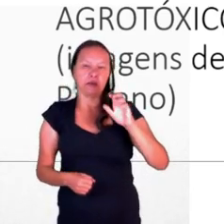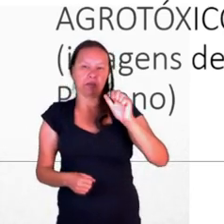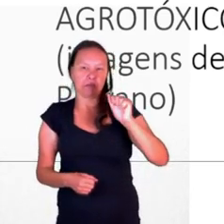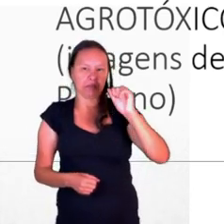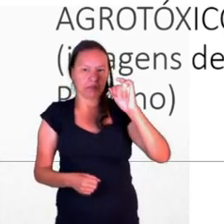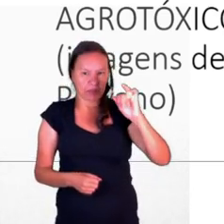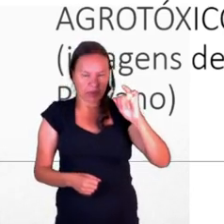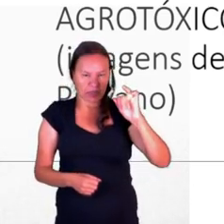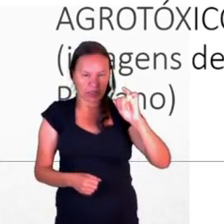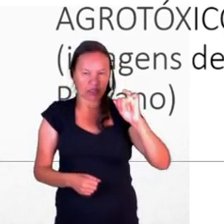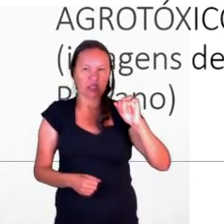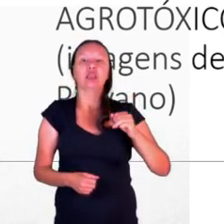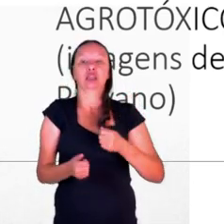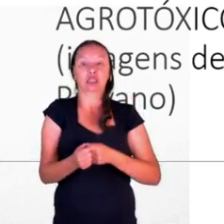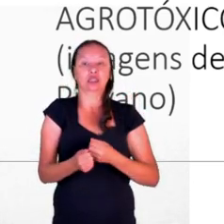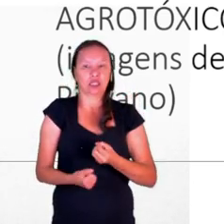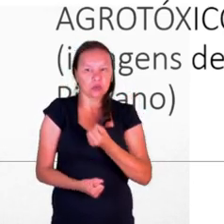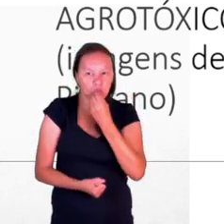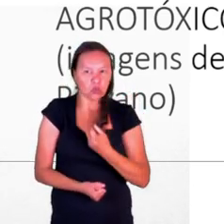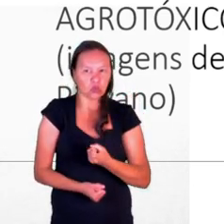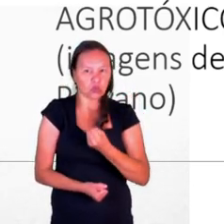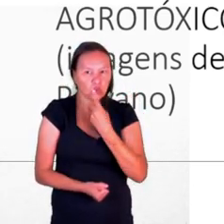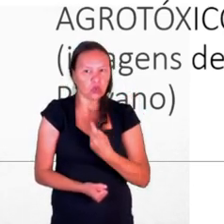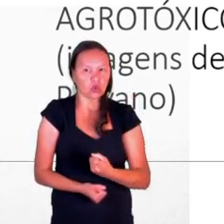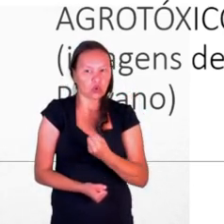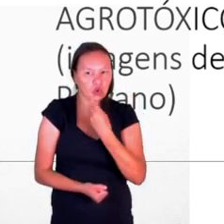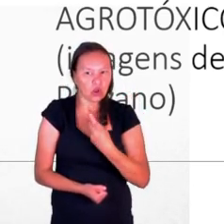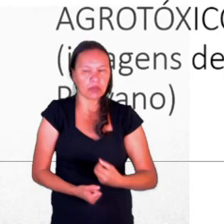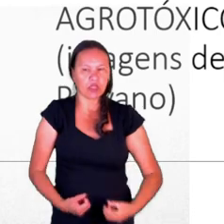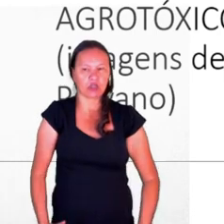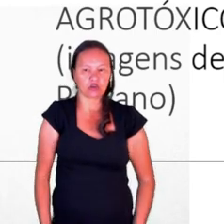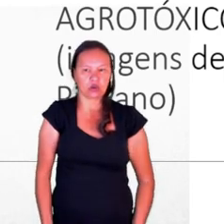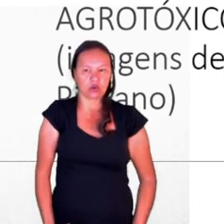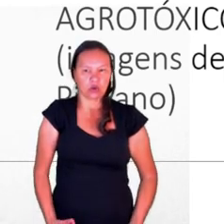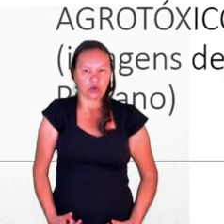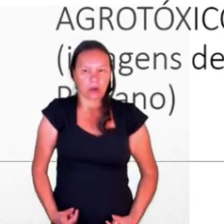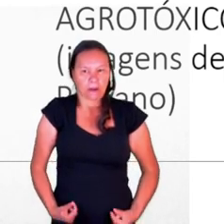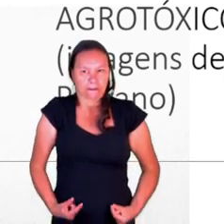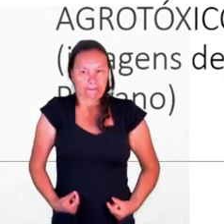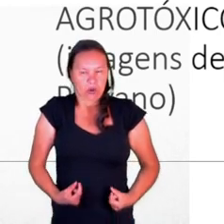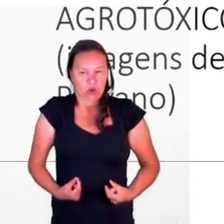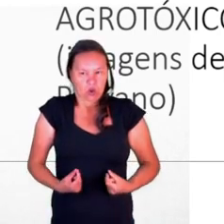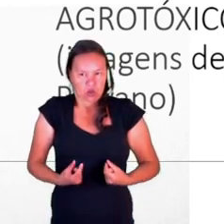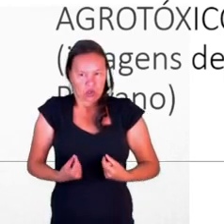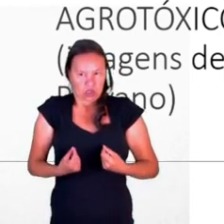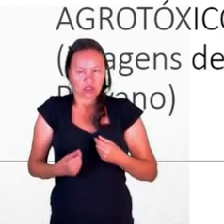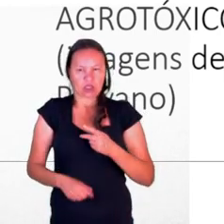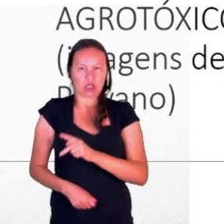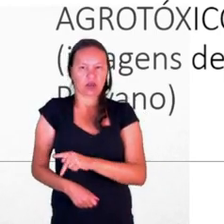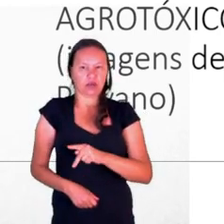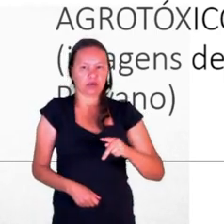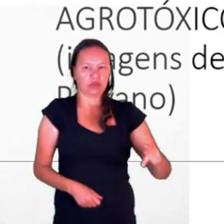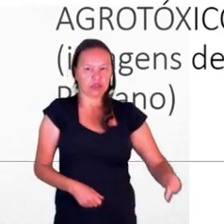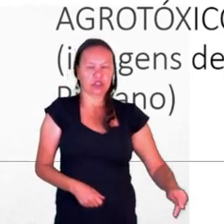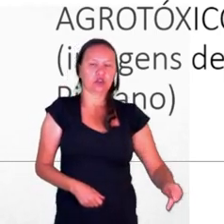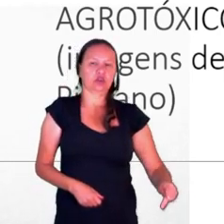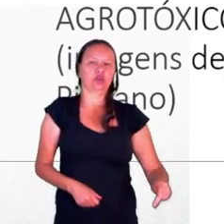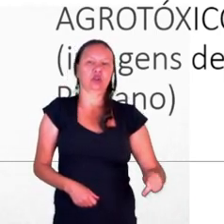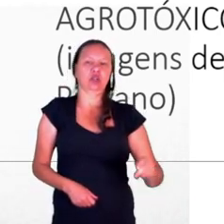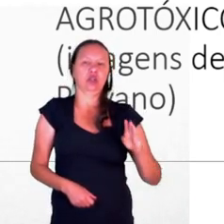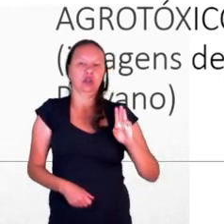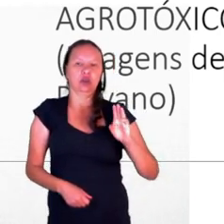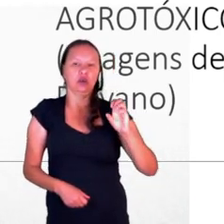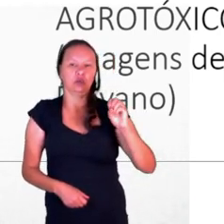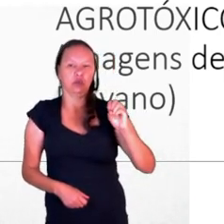remédio para câncer né então nós temos que prestar atenção a professora Larissa bombarde da USP ela tem